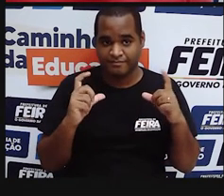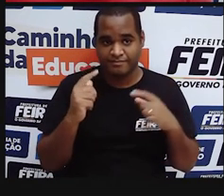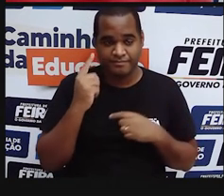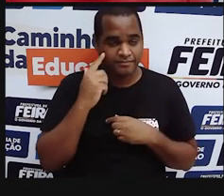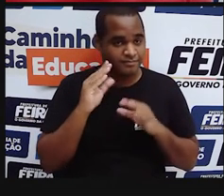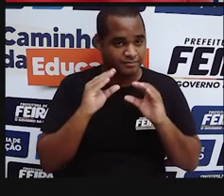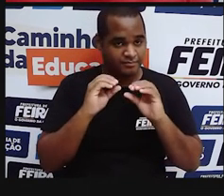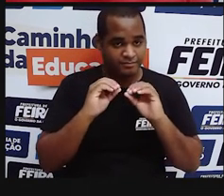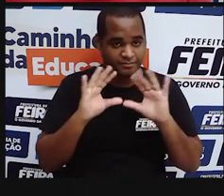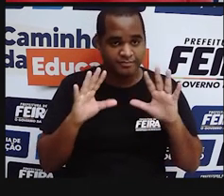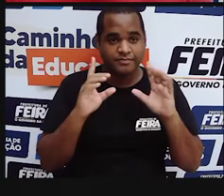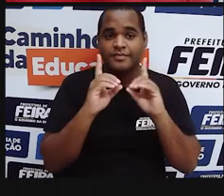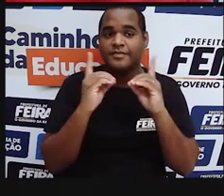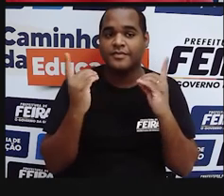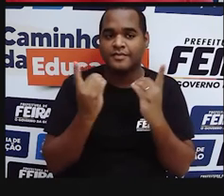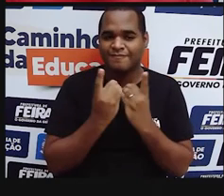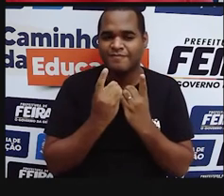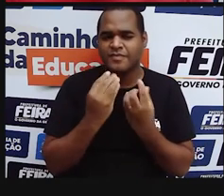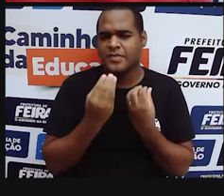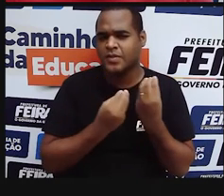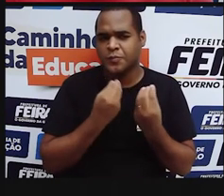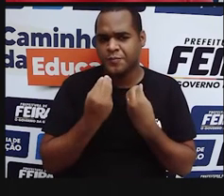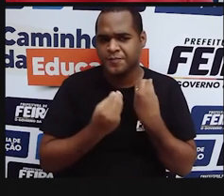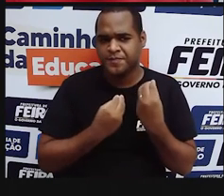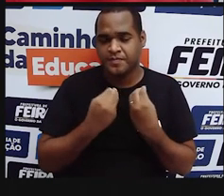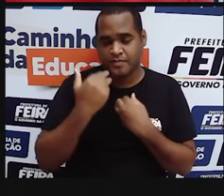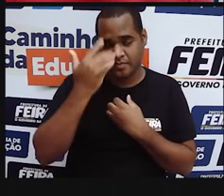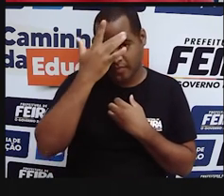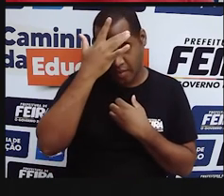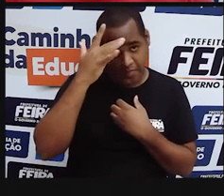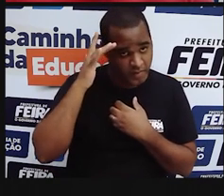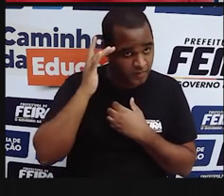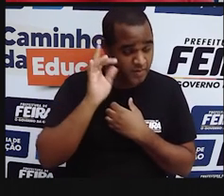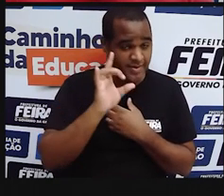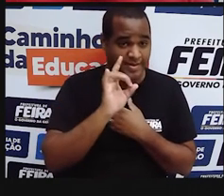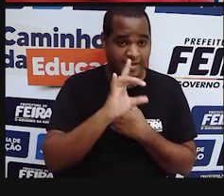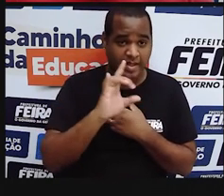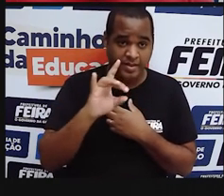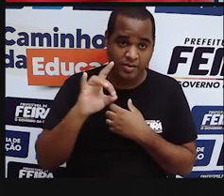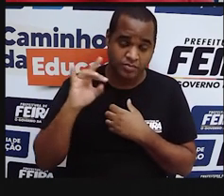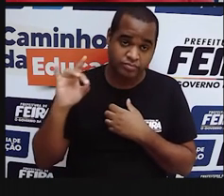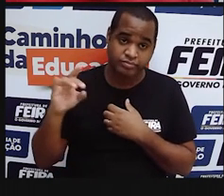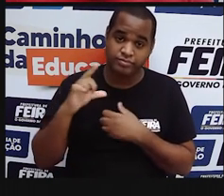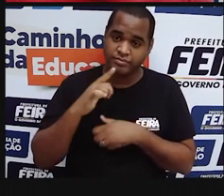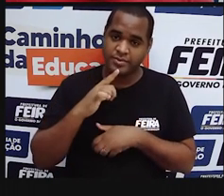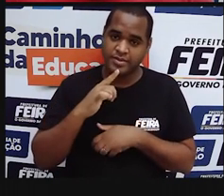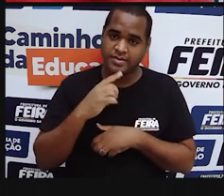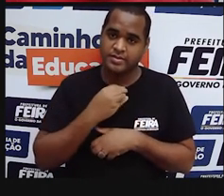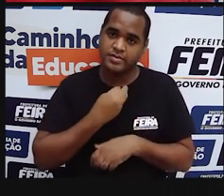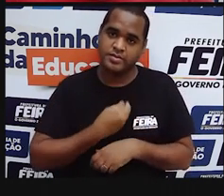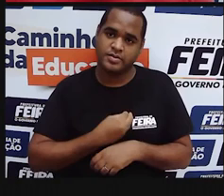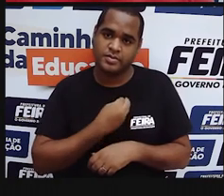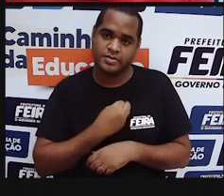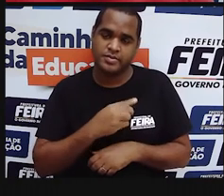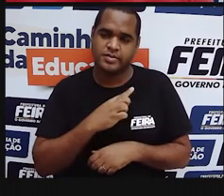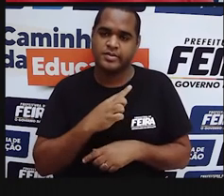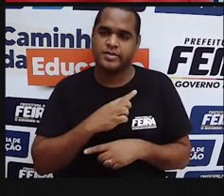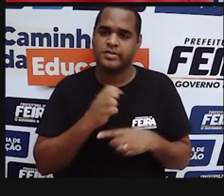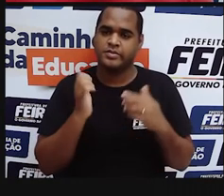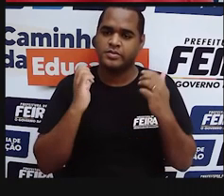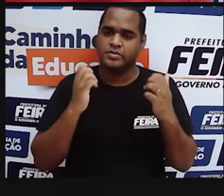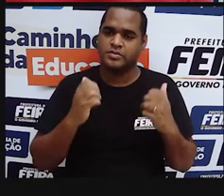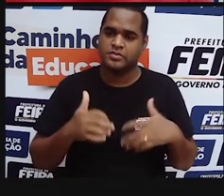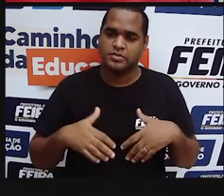Um elemento importante dessa democracia, como eu estou colocando, se cada pessoa vale voto, vai acabar tendo